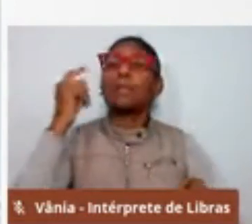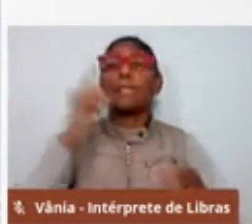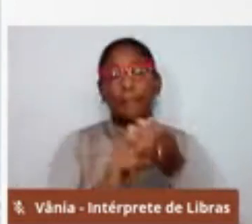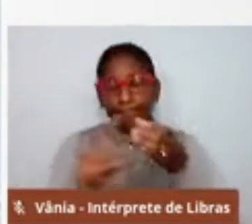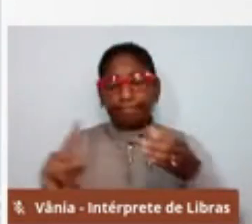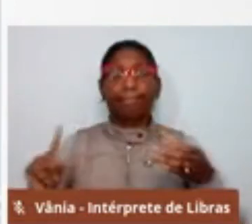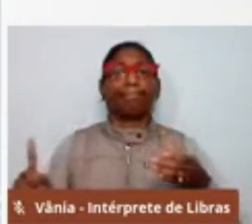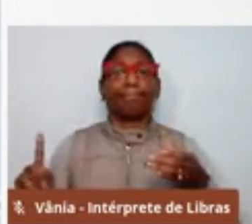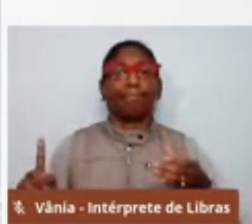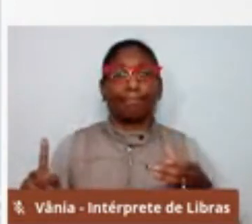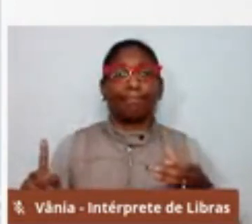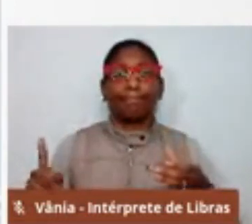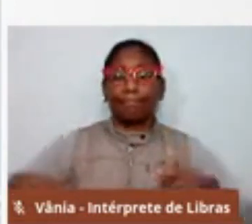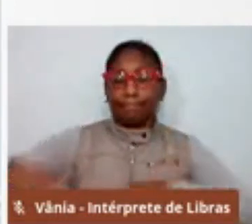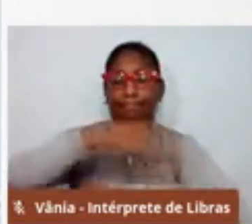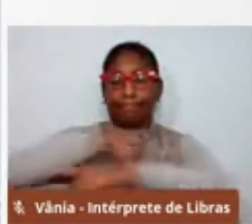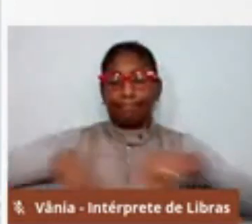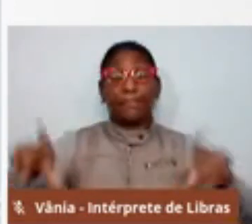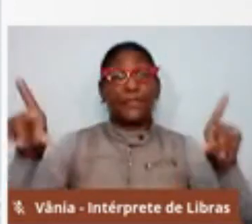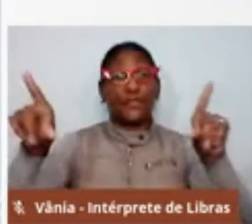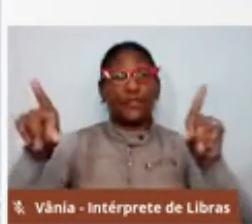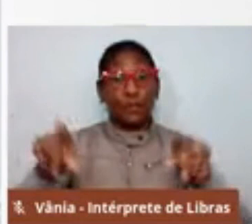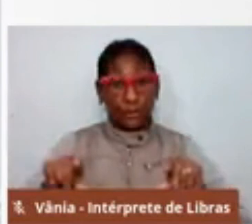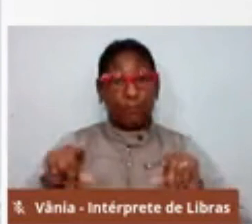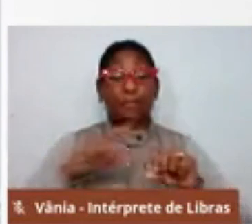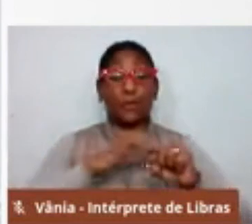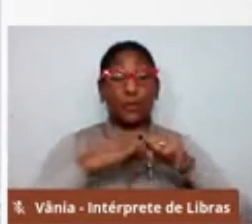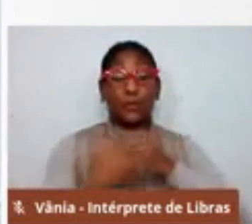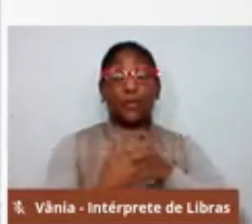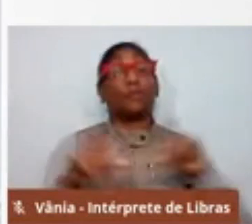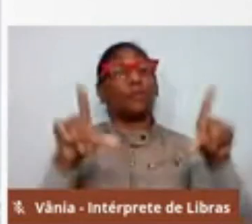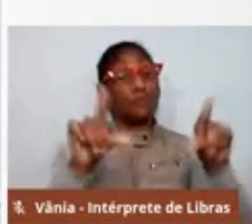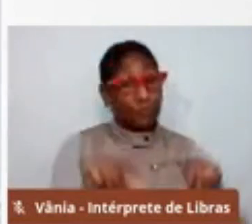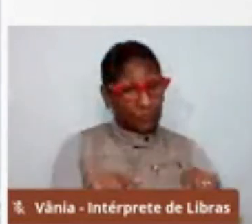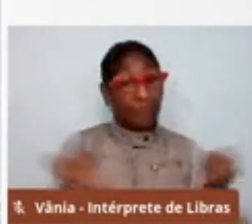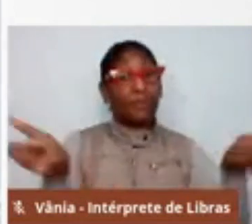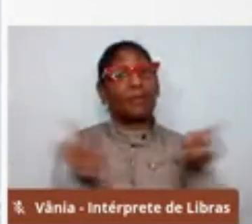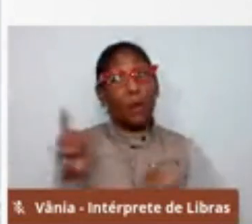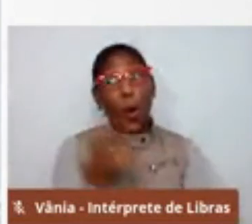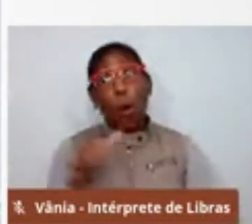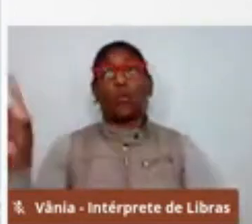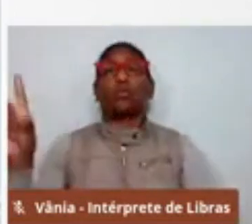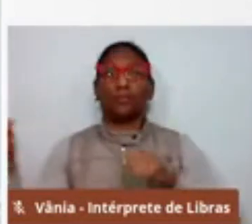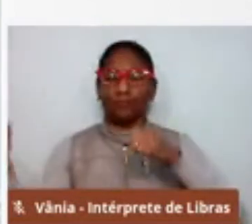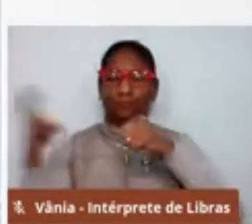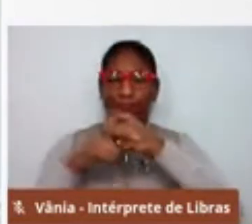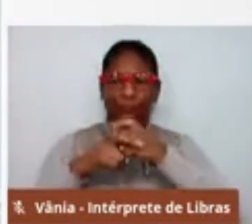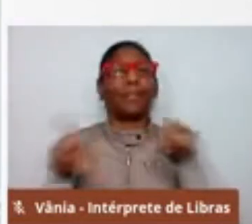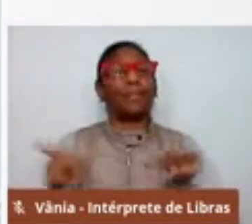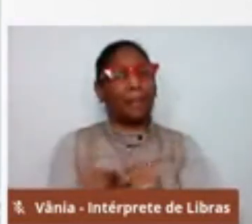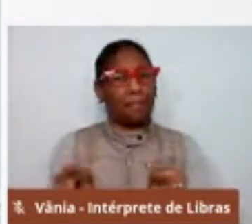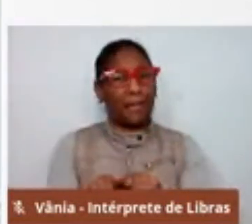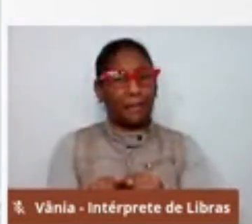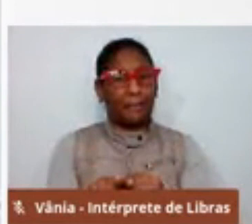estão significando menos circulação do vírus do coronavírus e de outros vírus também, e que estão nos ajudando